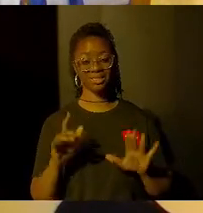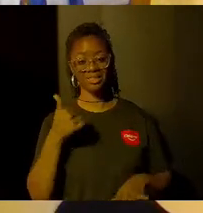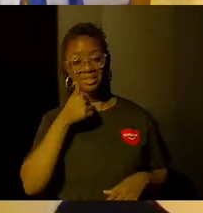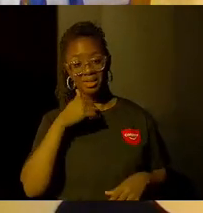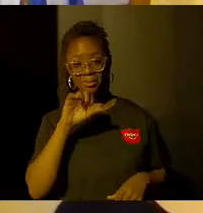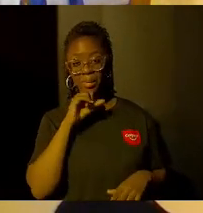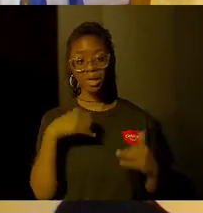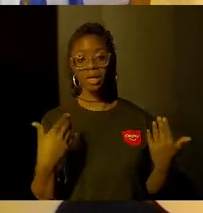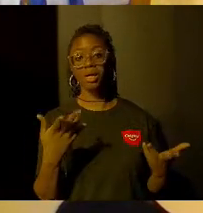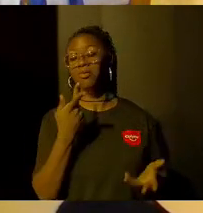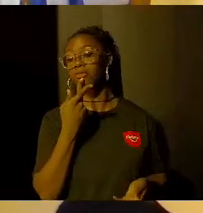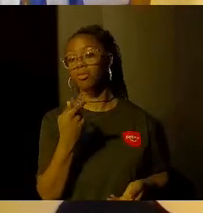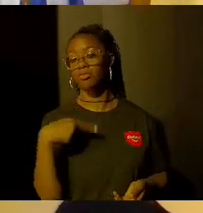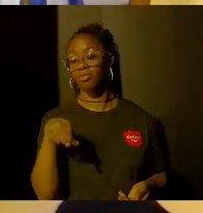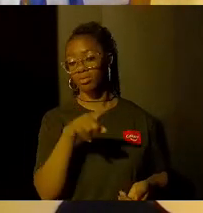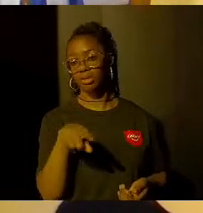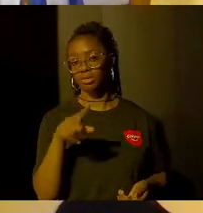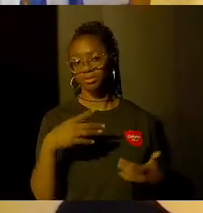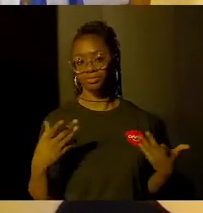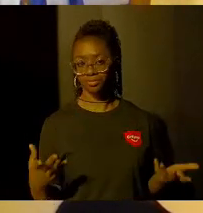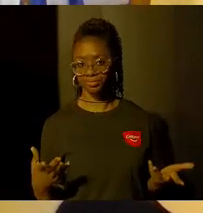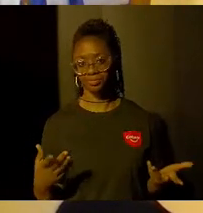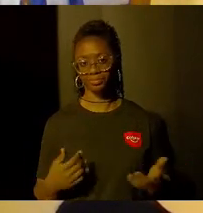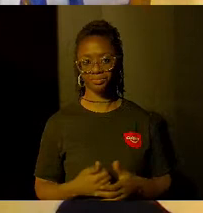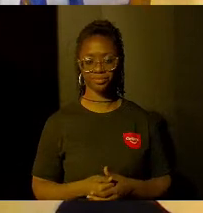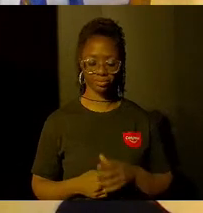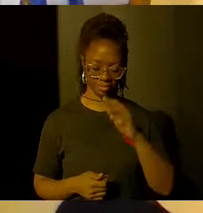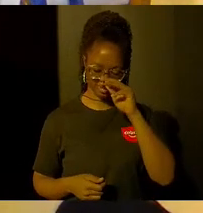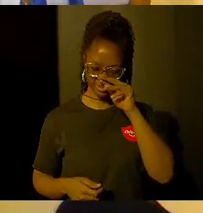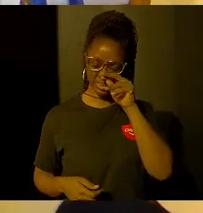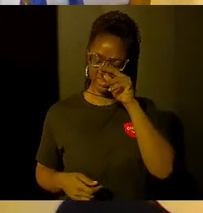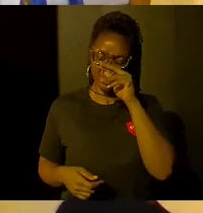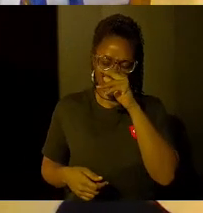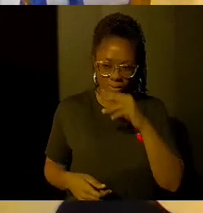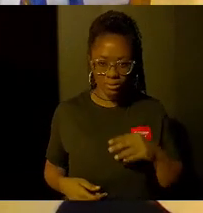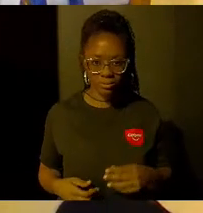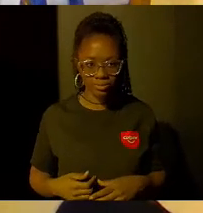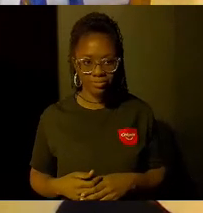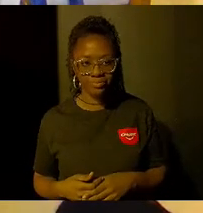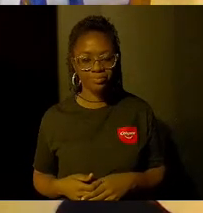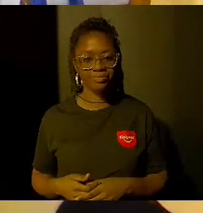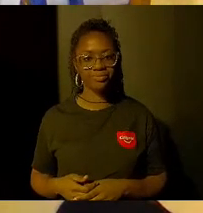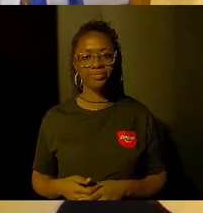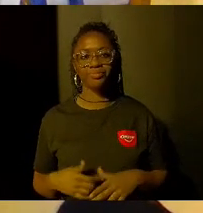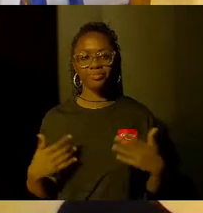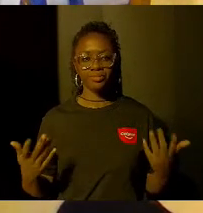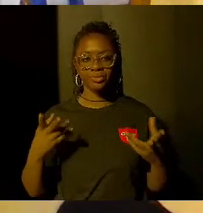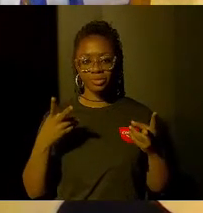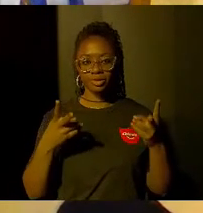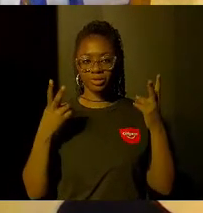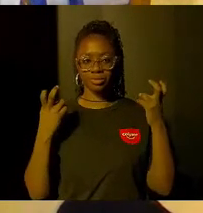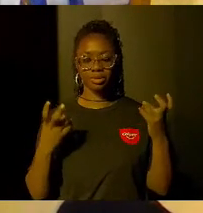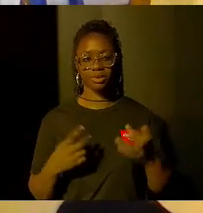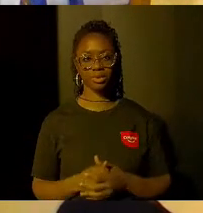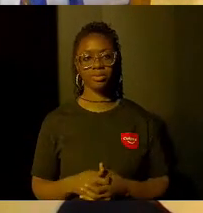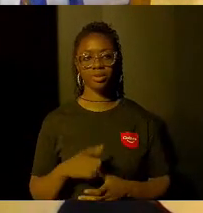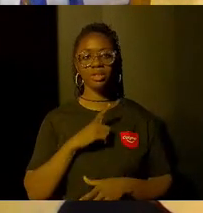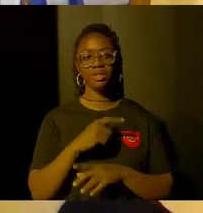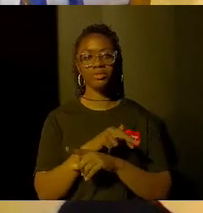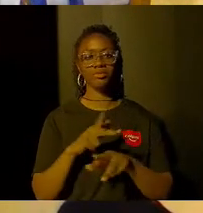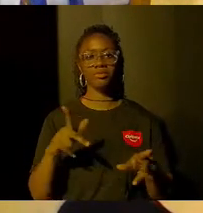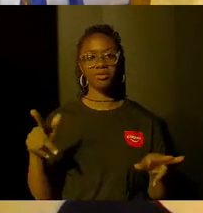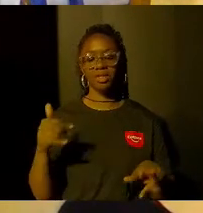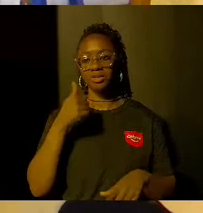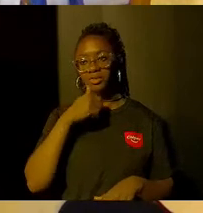quem falam dessas mães e é nisso que que eu percebo que tem muita mãe no Brasil